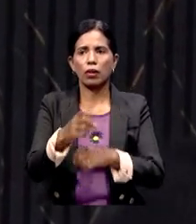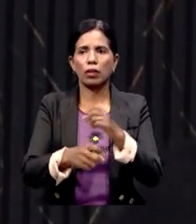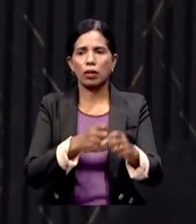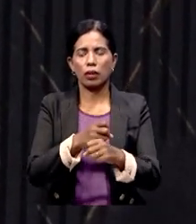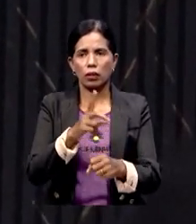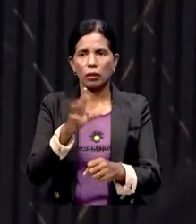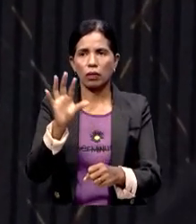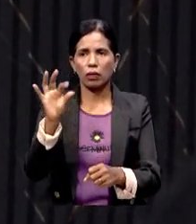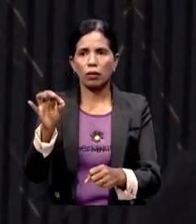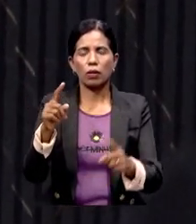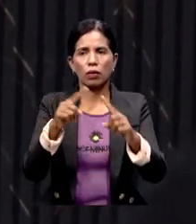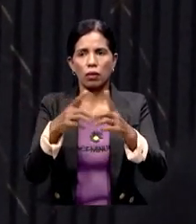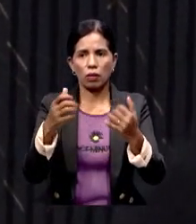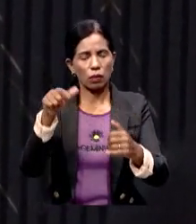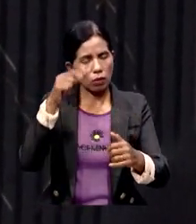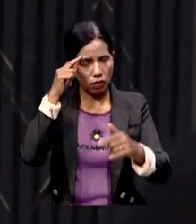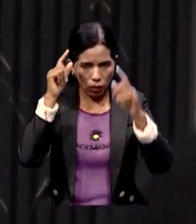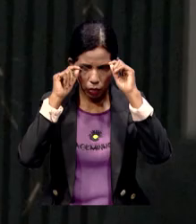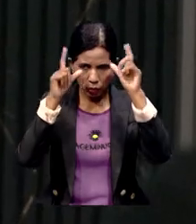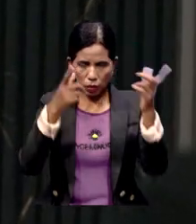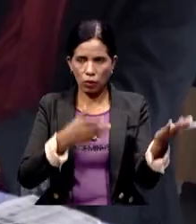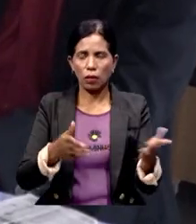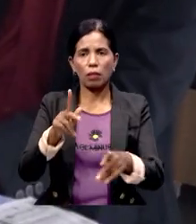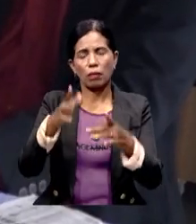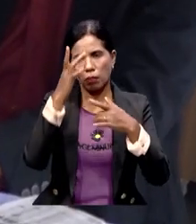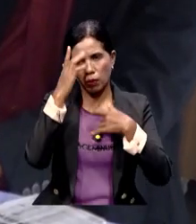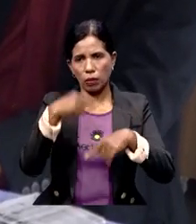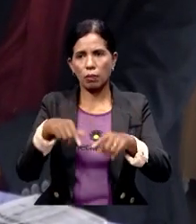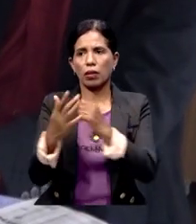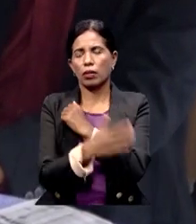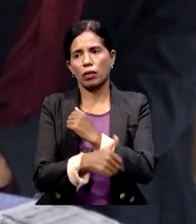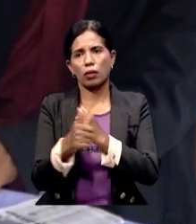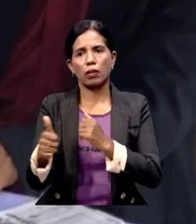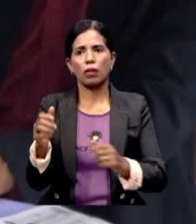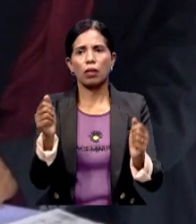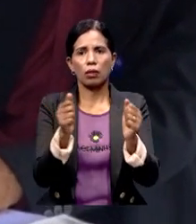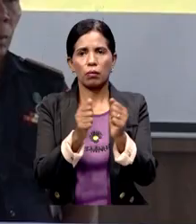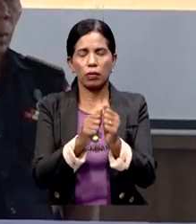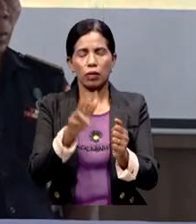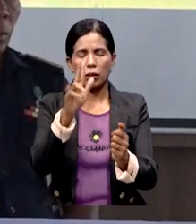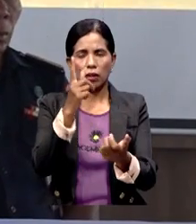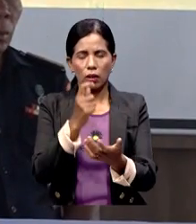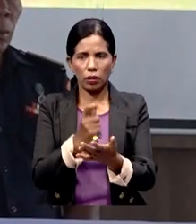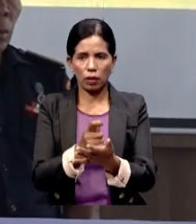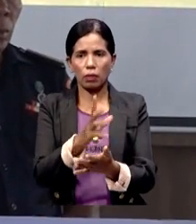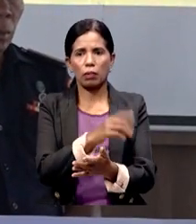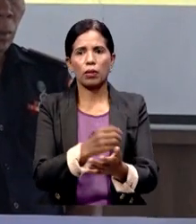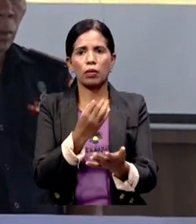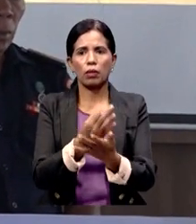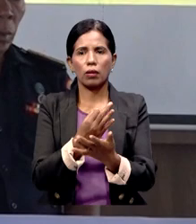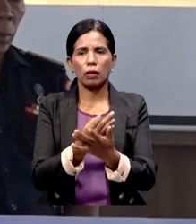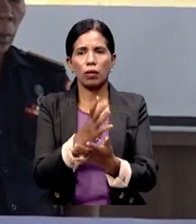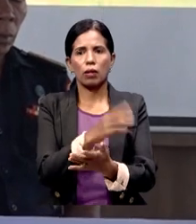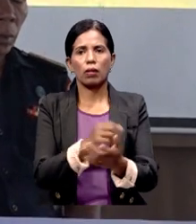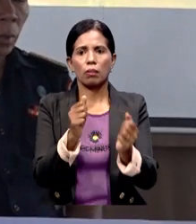To agora, governo Timor-Leste harukona paciente para Ilir, onde halo tratamento hamoto Rihuntolo Resingona, o orçamento